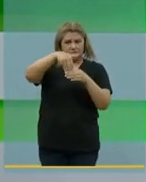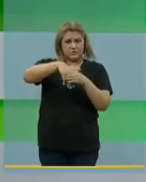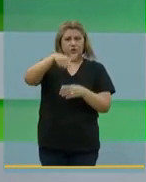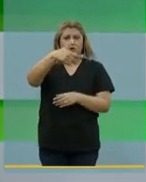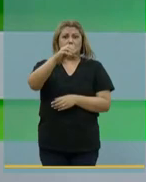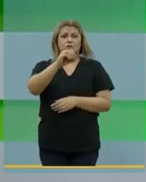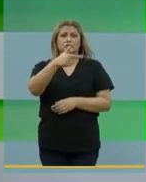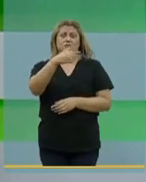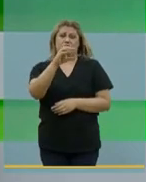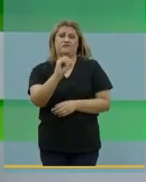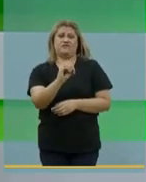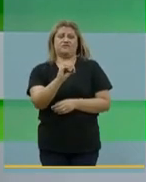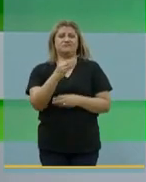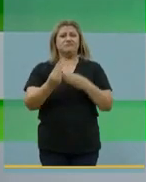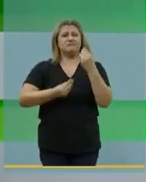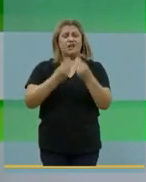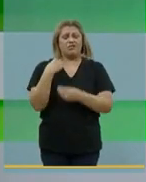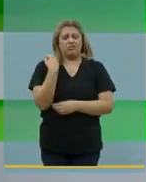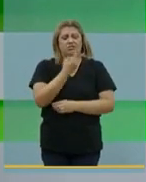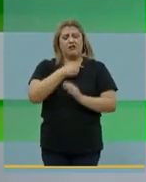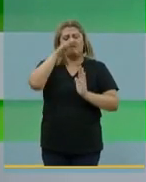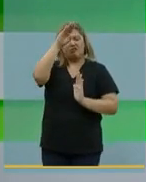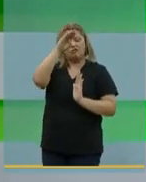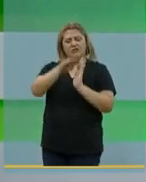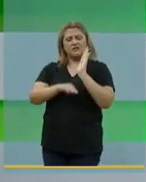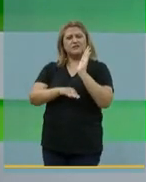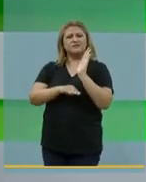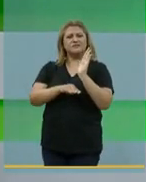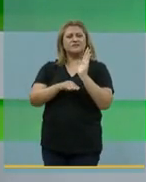proporcional nós vamos reduzir significativamente